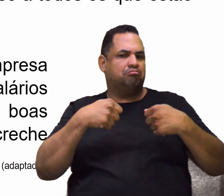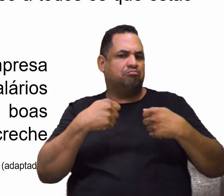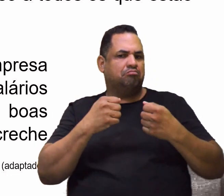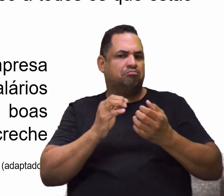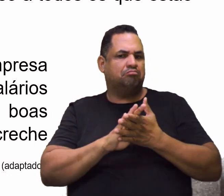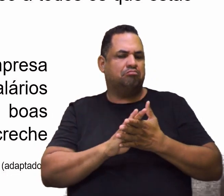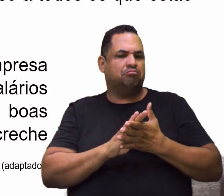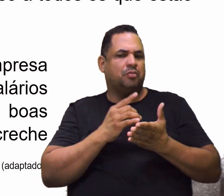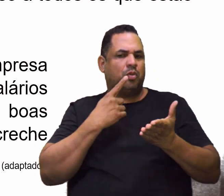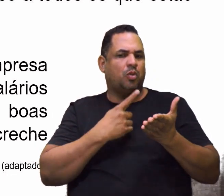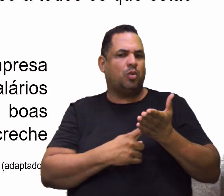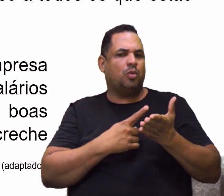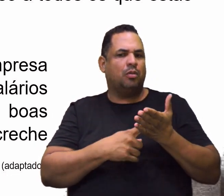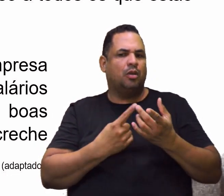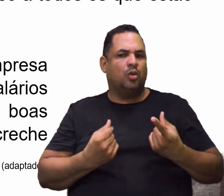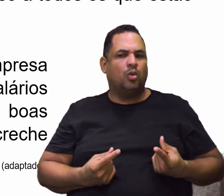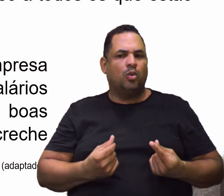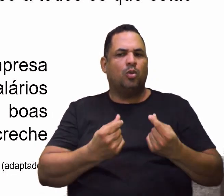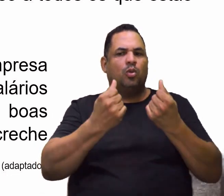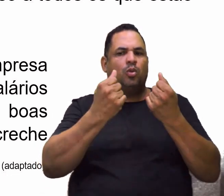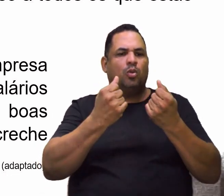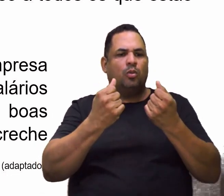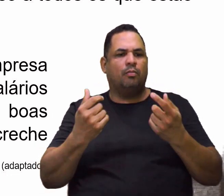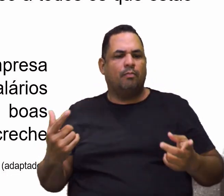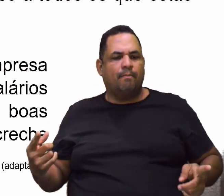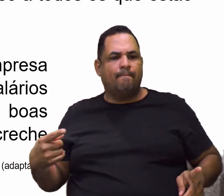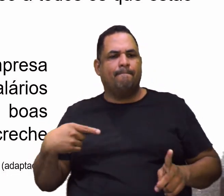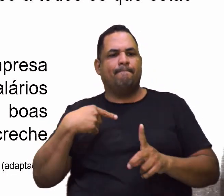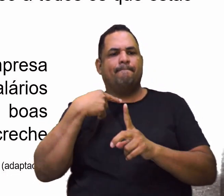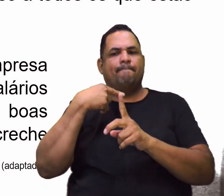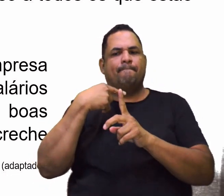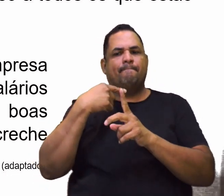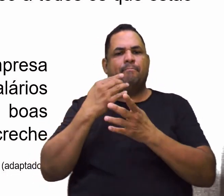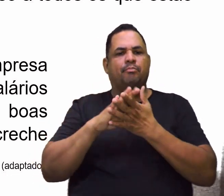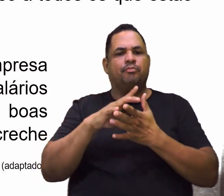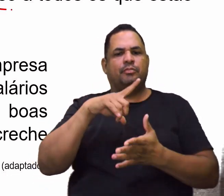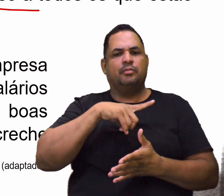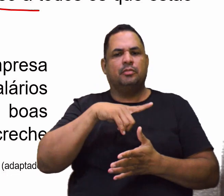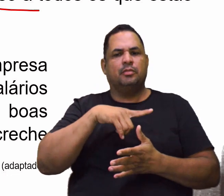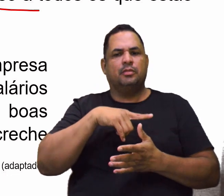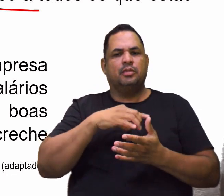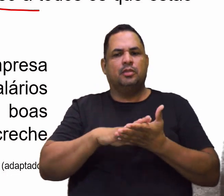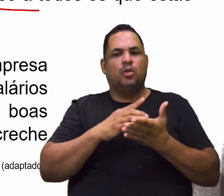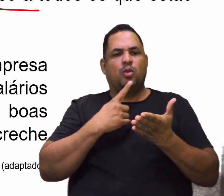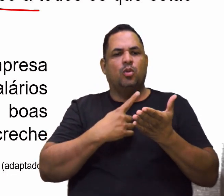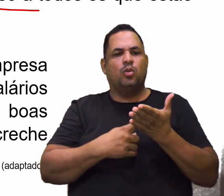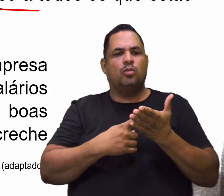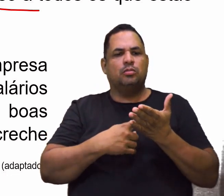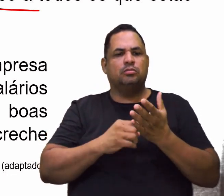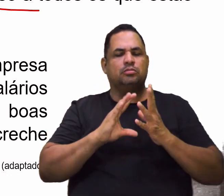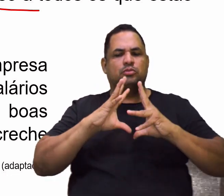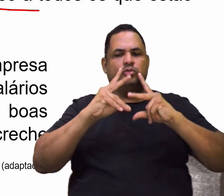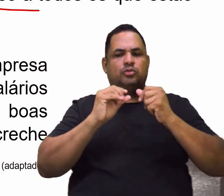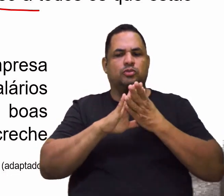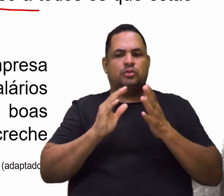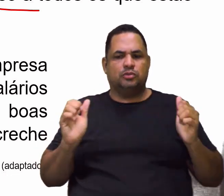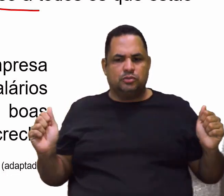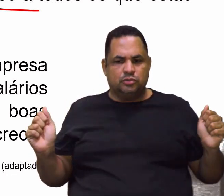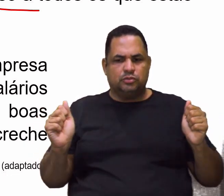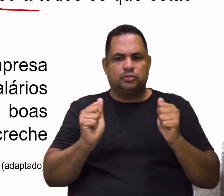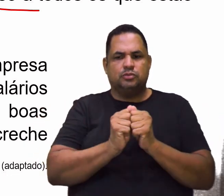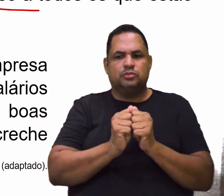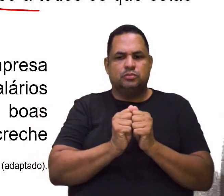muitas. Ganhos sociais de modo que se estenda o compromisso a todos os que estão